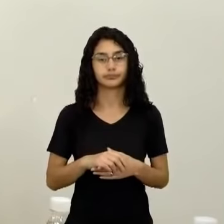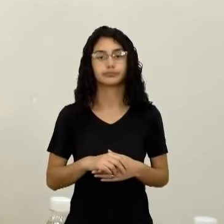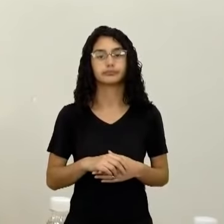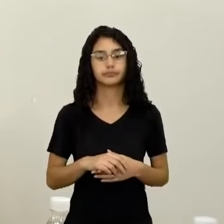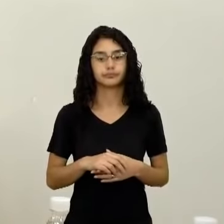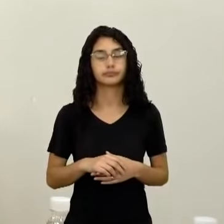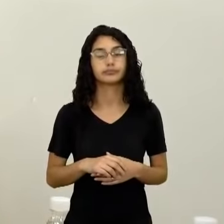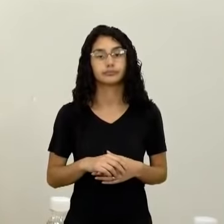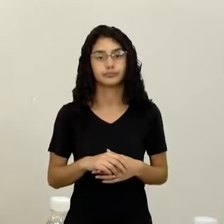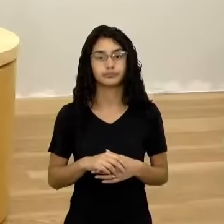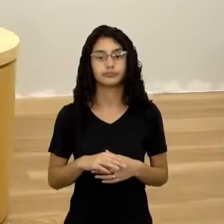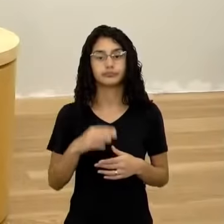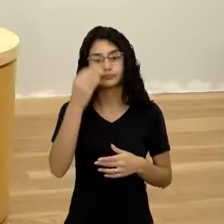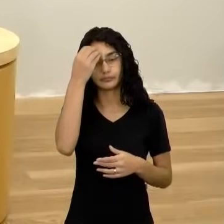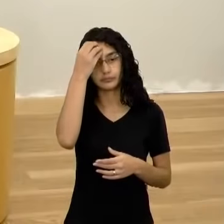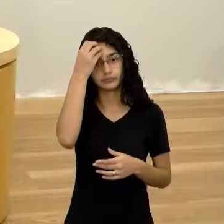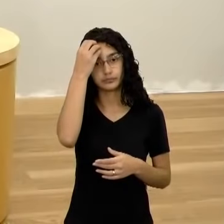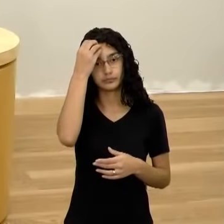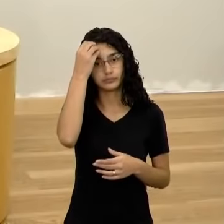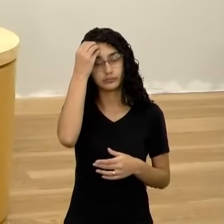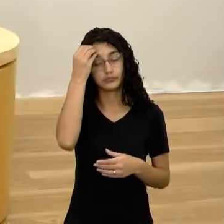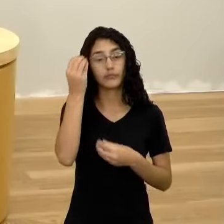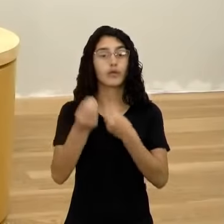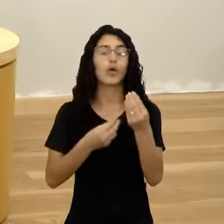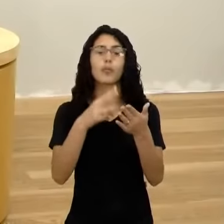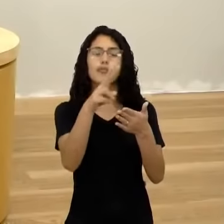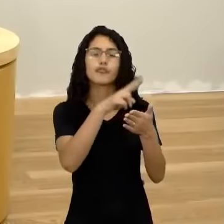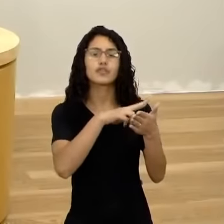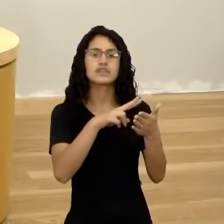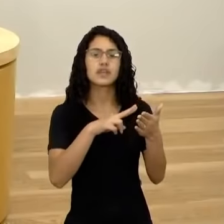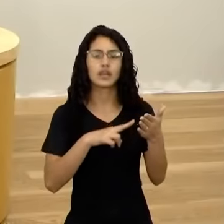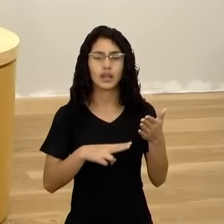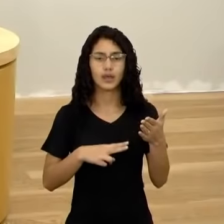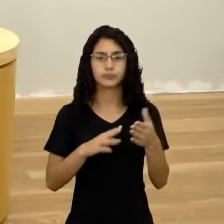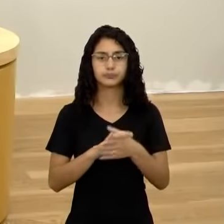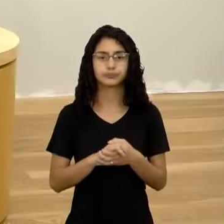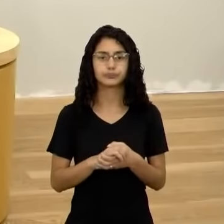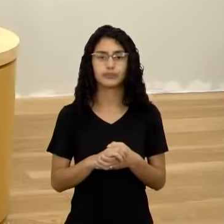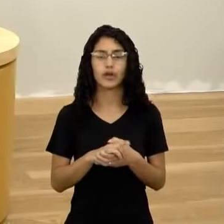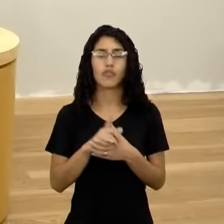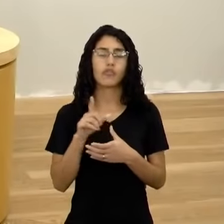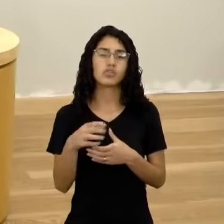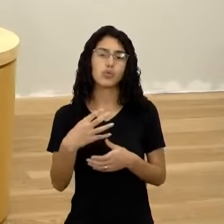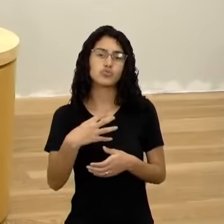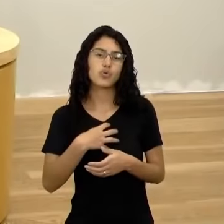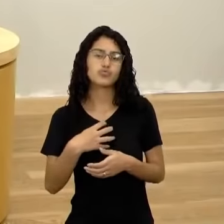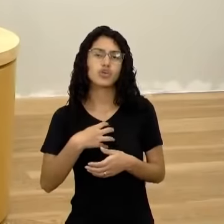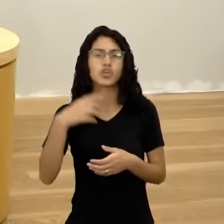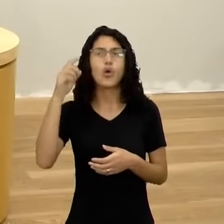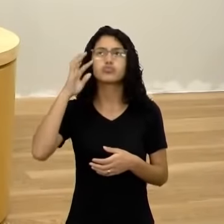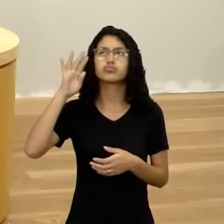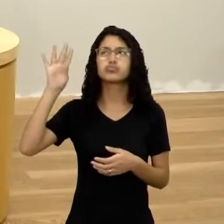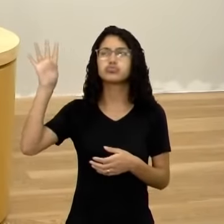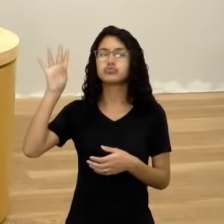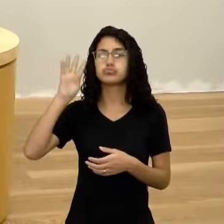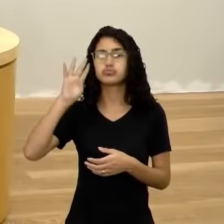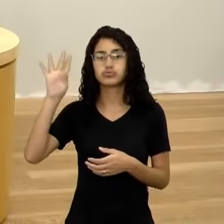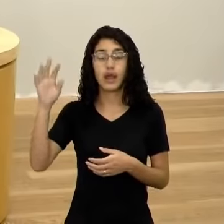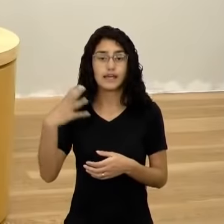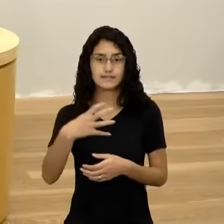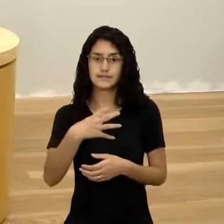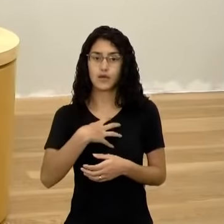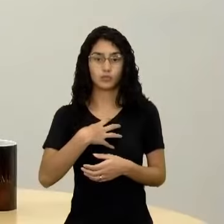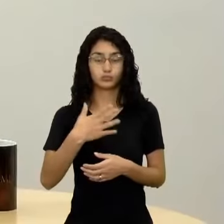conta e quando você faz uma leitura para o b***** simbolizando é sua mente é singular aquilo né